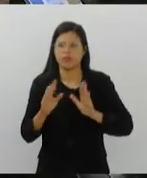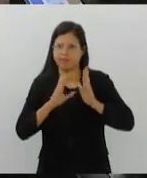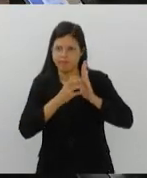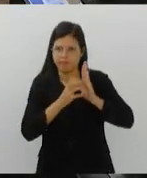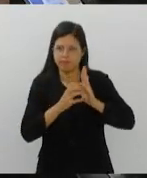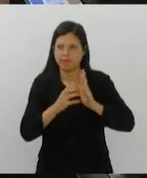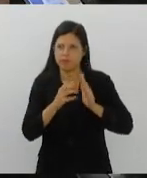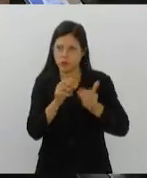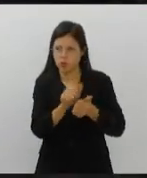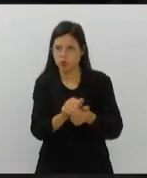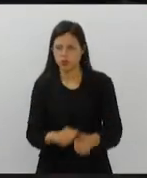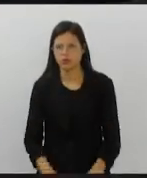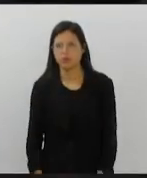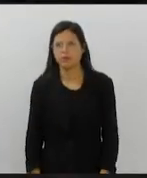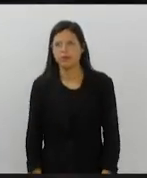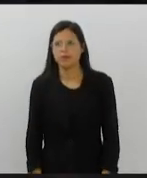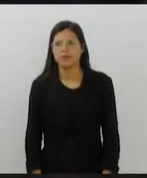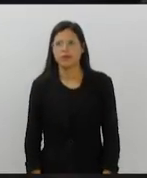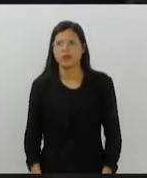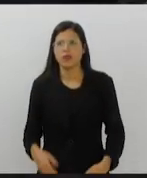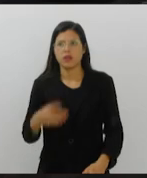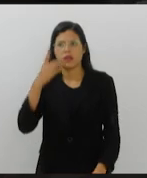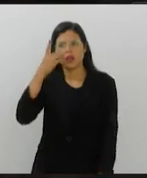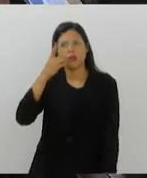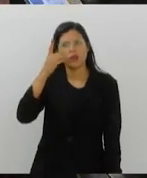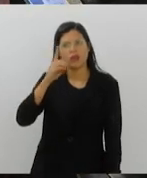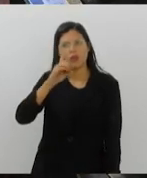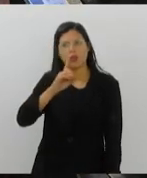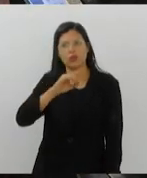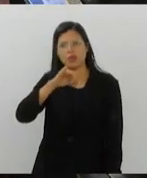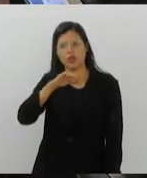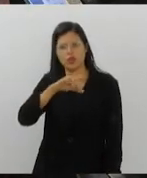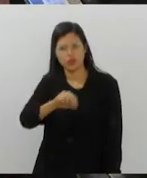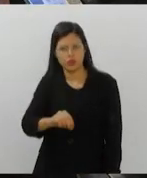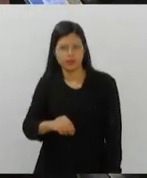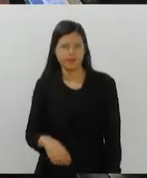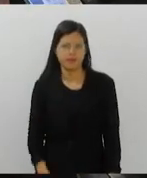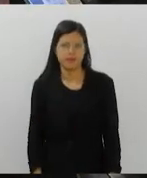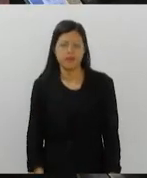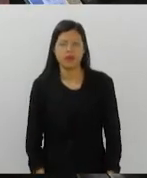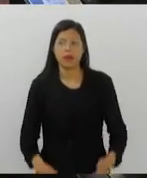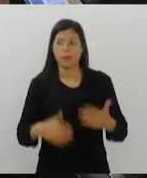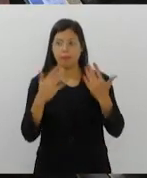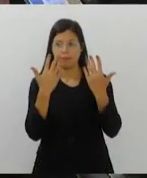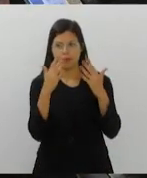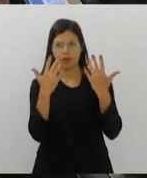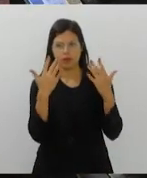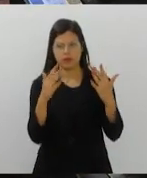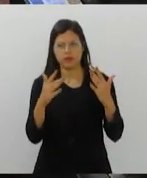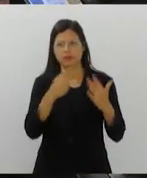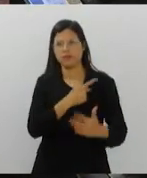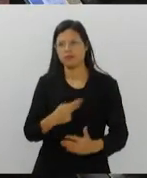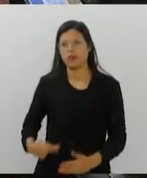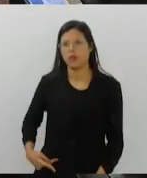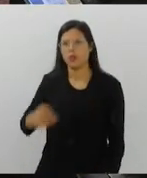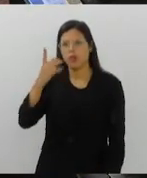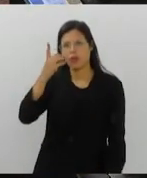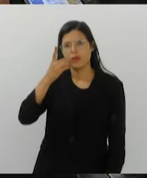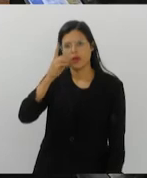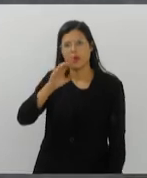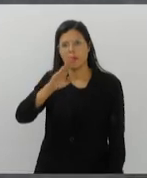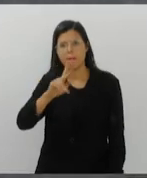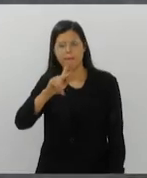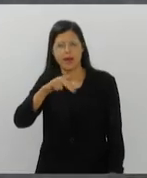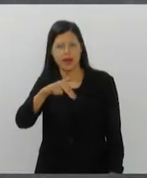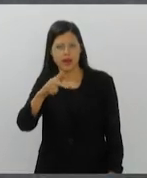Presidente. Obrigado, Paubel. Deputado Marcelo Dino. Parabenizar, presidente, o deputado BNH por essa